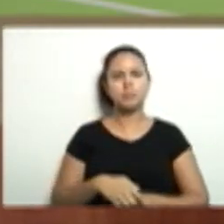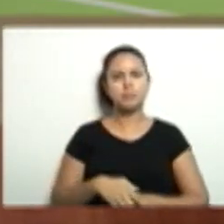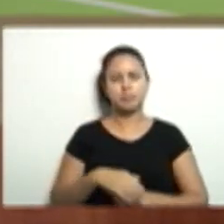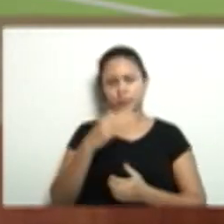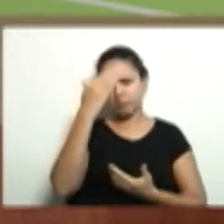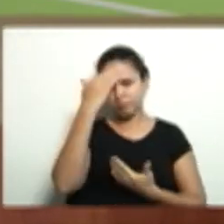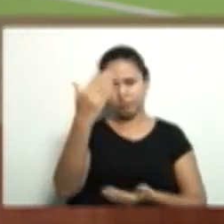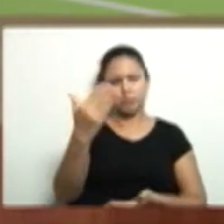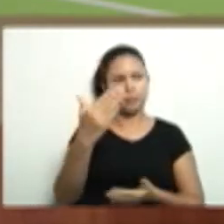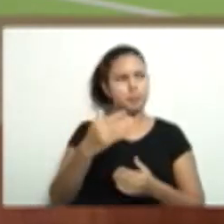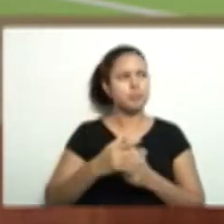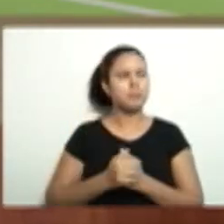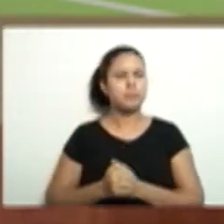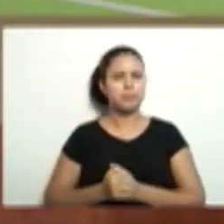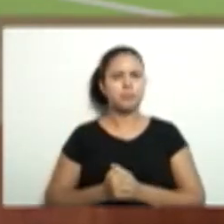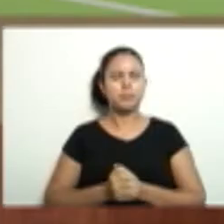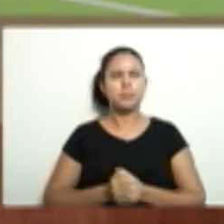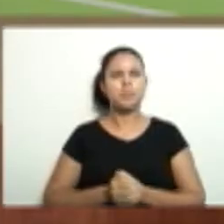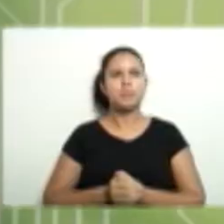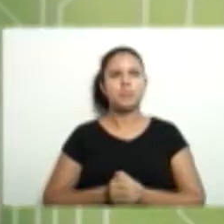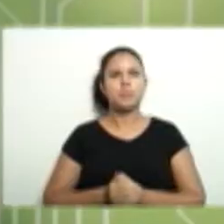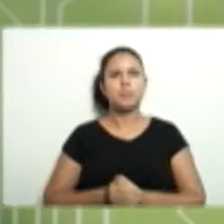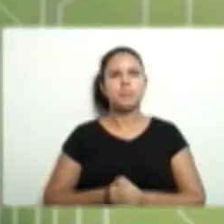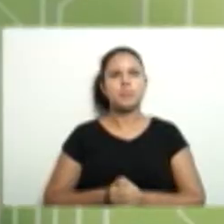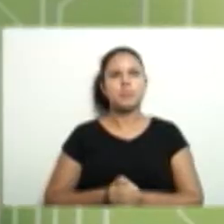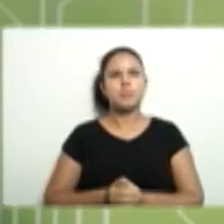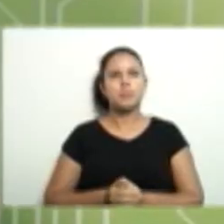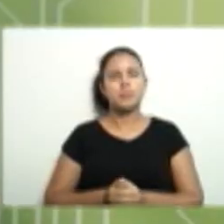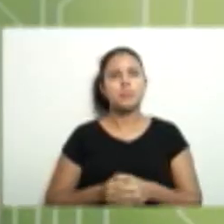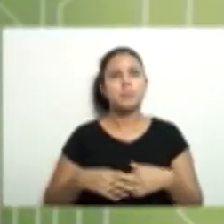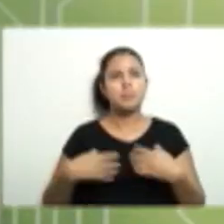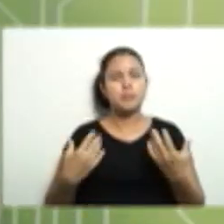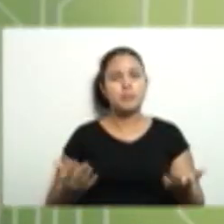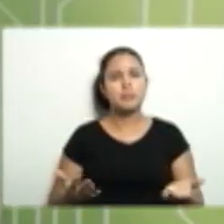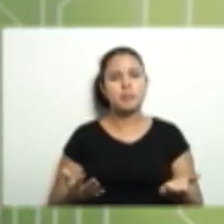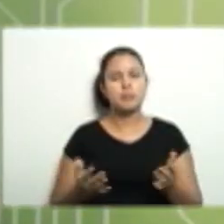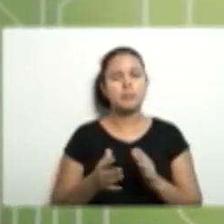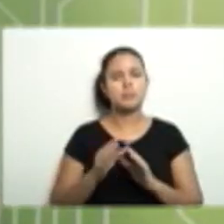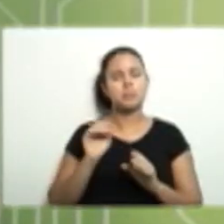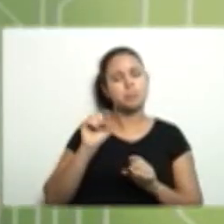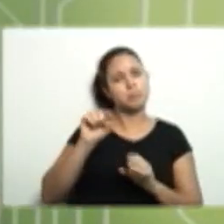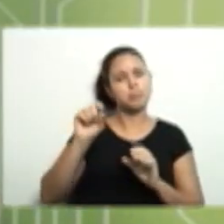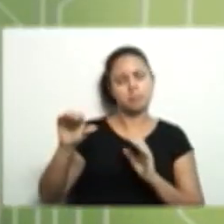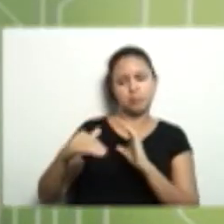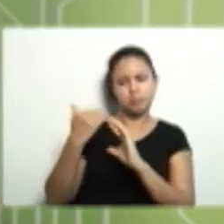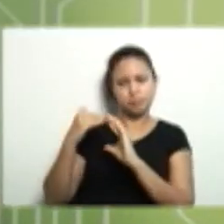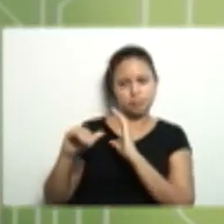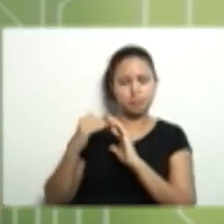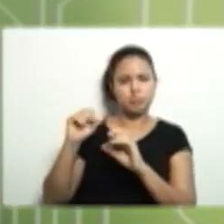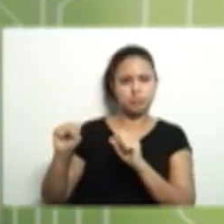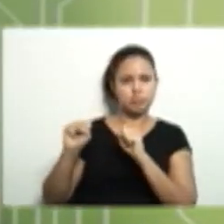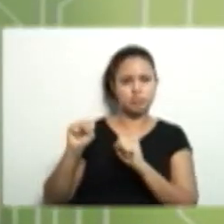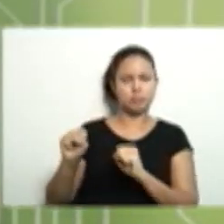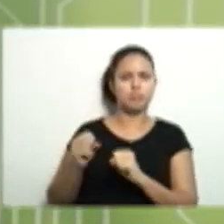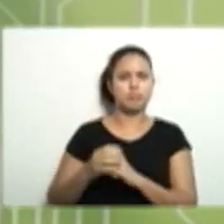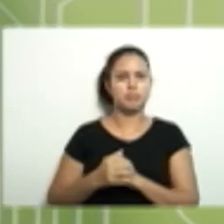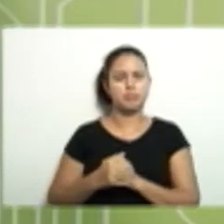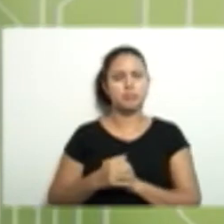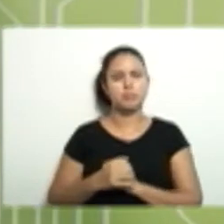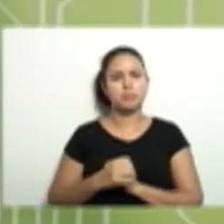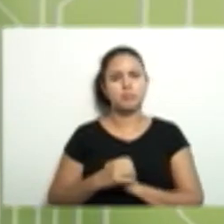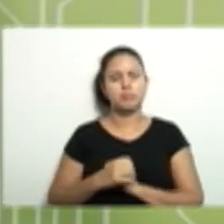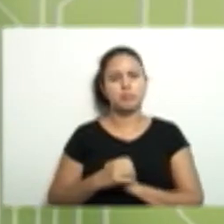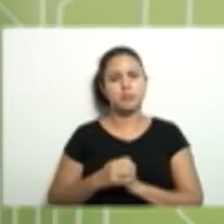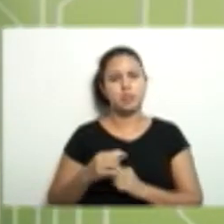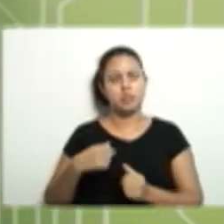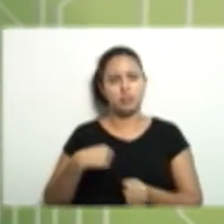Muito obrigado pela participação de vocês. Gente, estamos em tempo sempre para a sua participação. Quem quiser mandar ainda, fica à vontade, viu? Dá tempo sim. Só gostaria